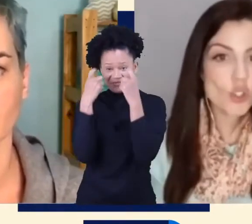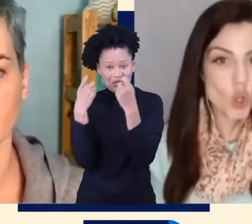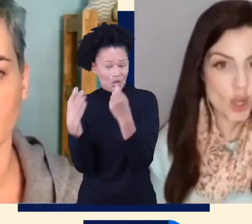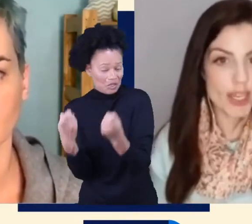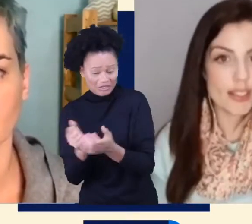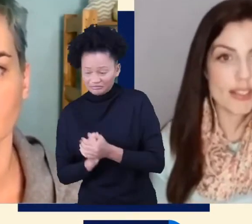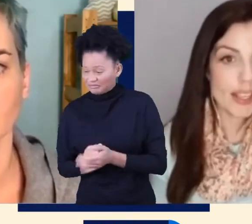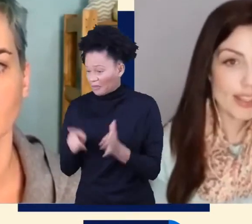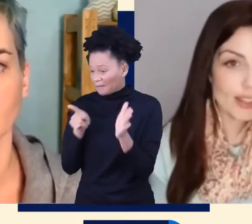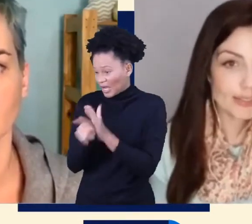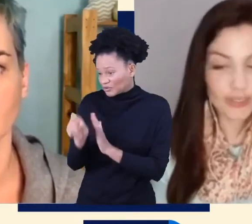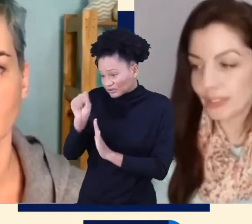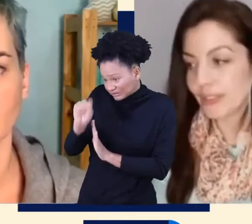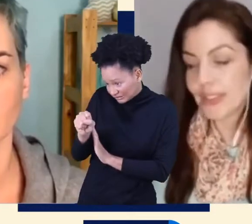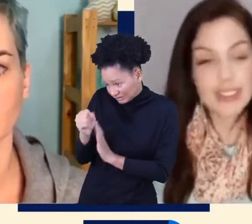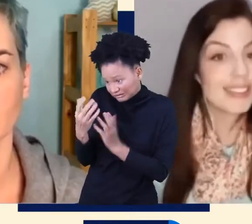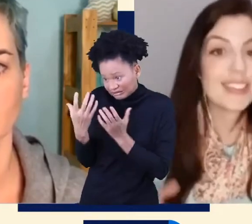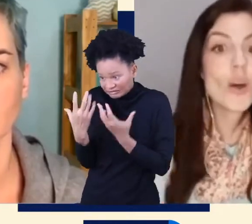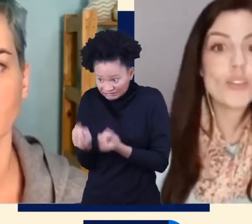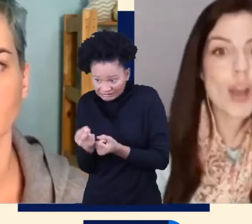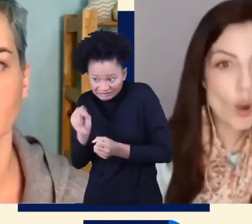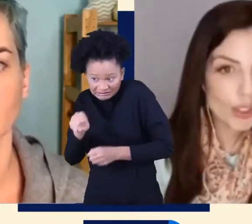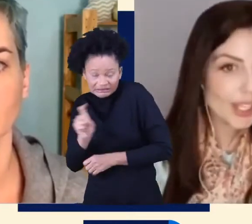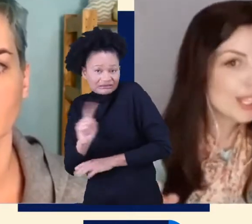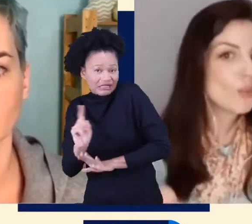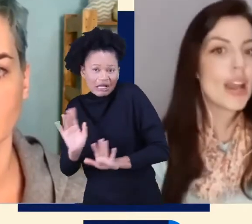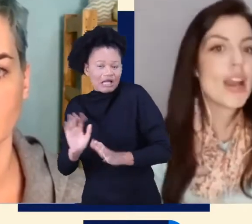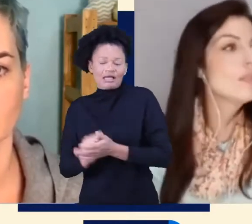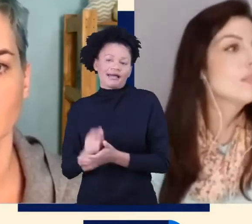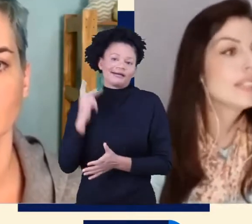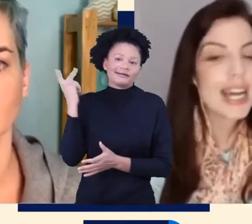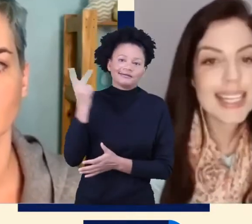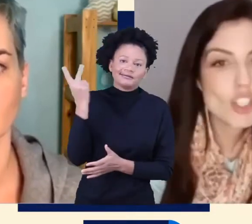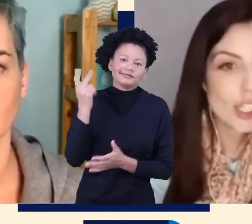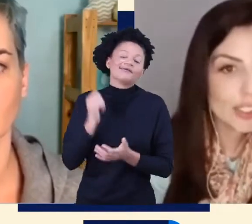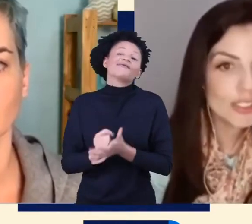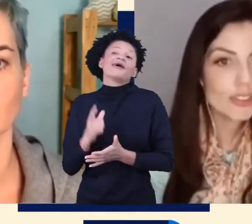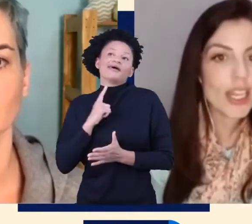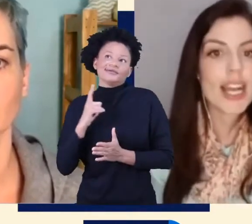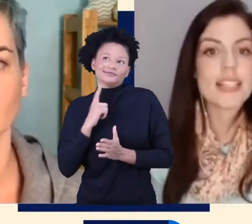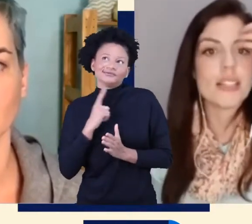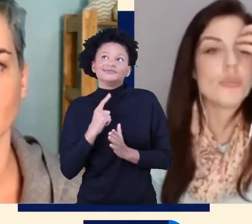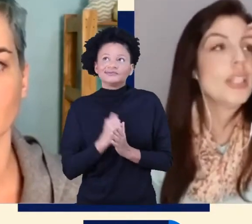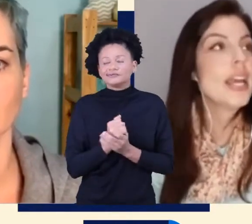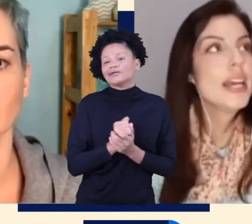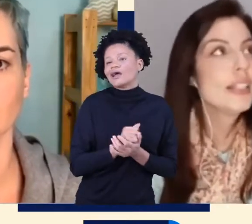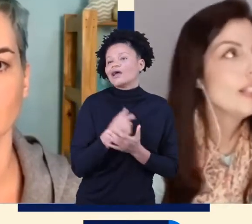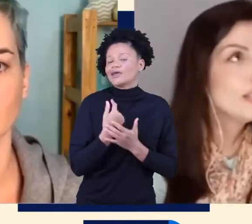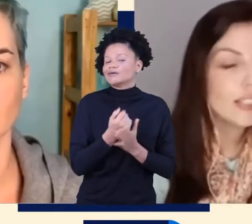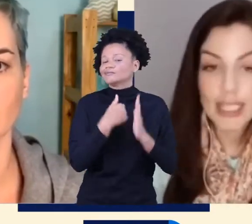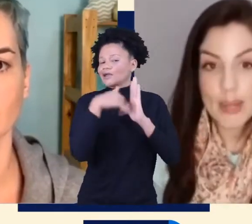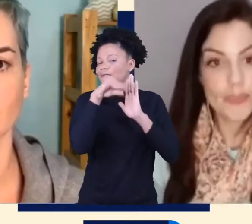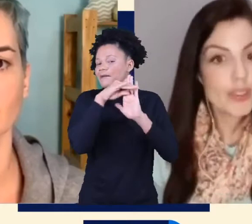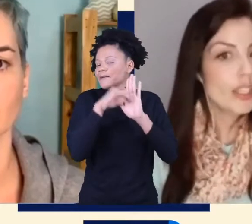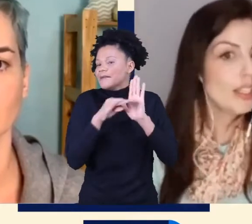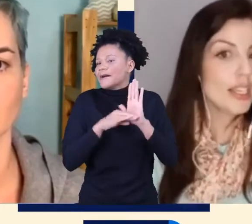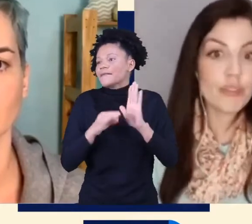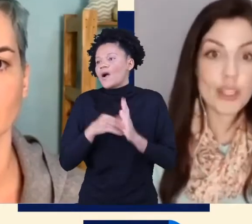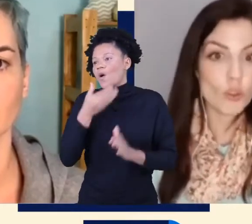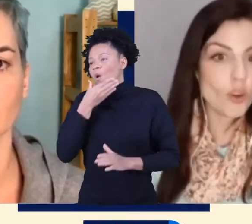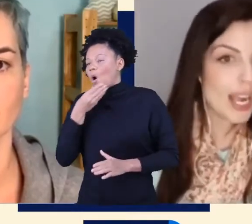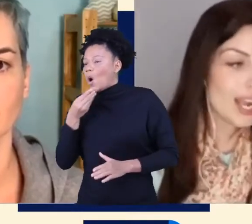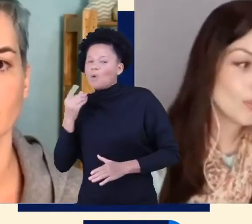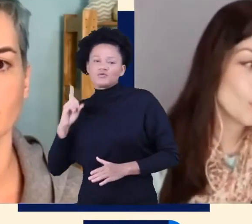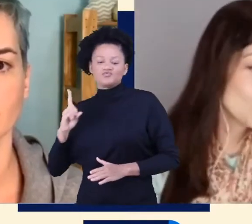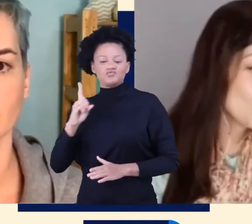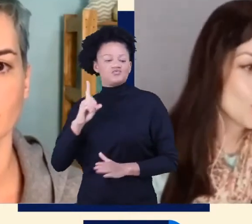aquelas histórias, né? Quando há roteiro, é um cara chegando na casa da mulher e ele